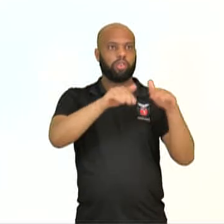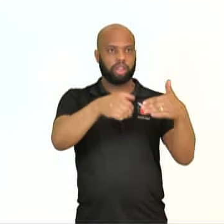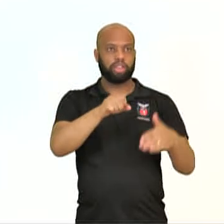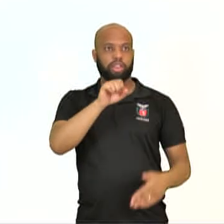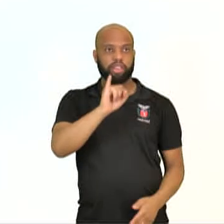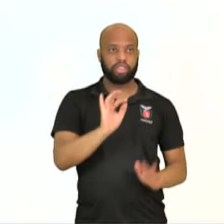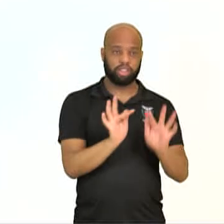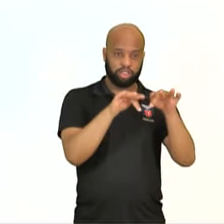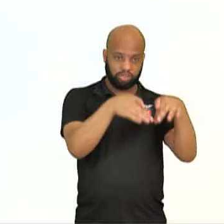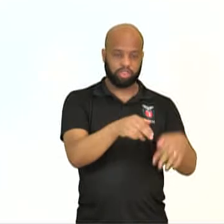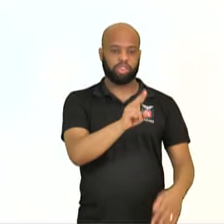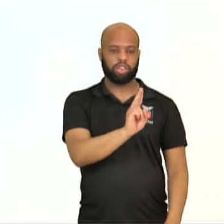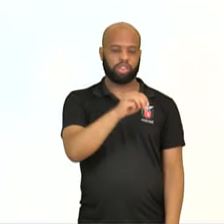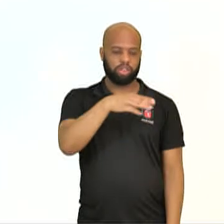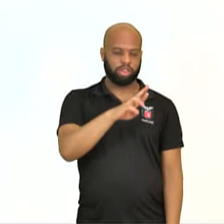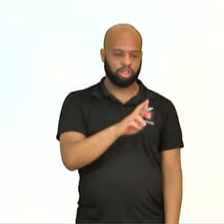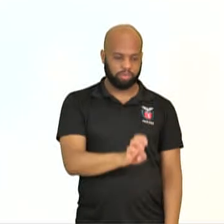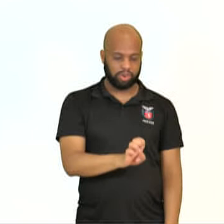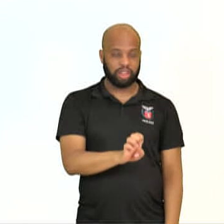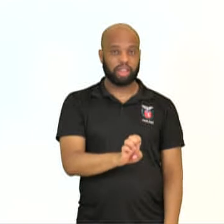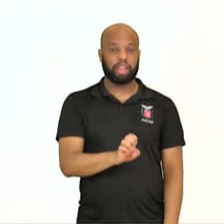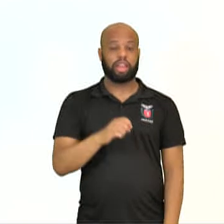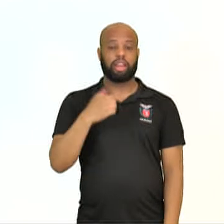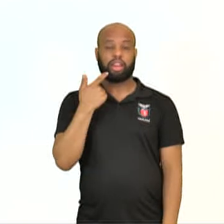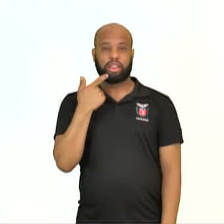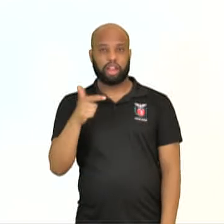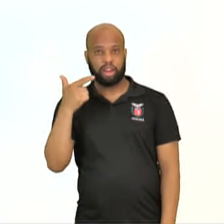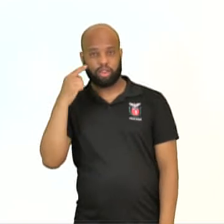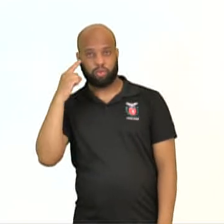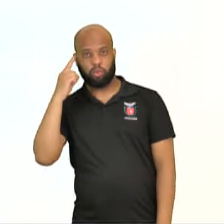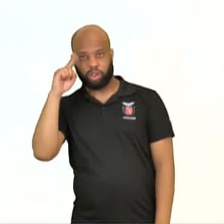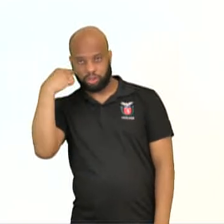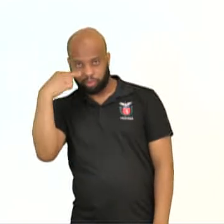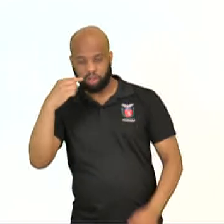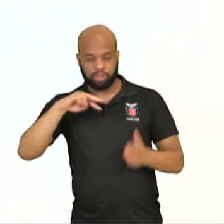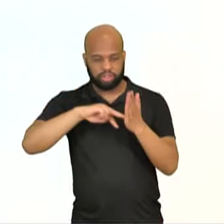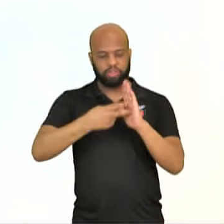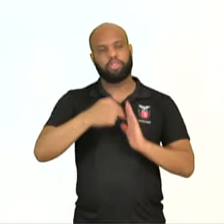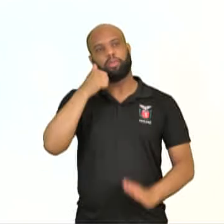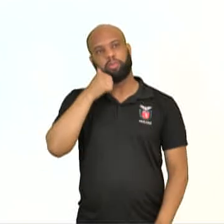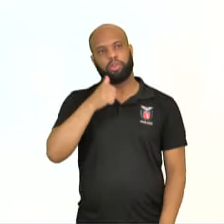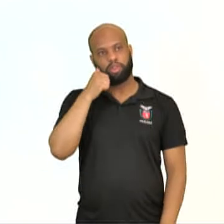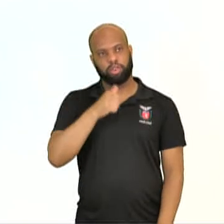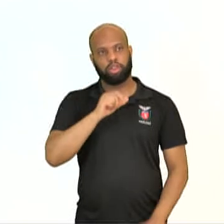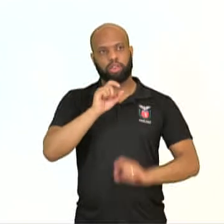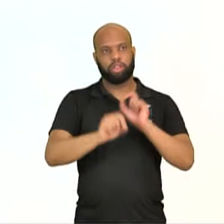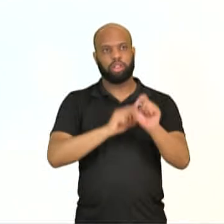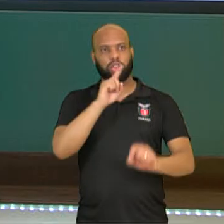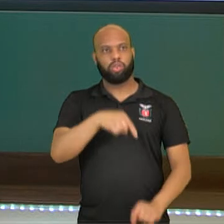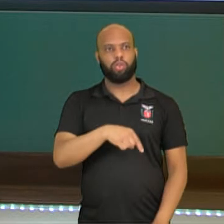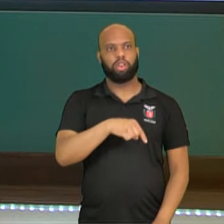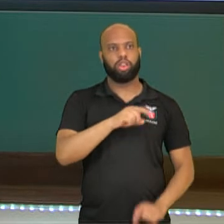em umbre e em espanhol é feminina. Por lo tanto, é la